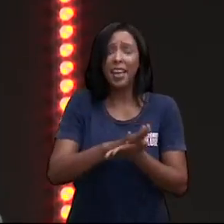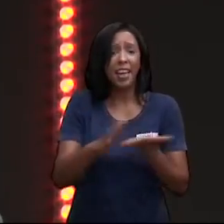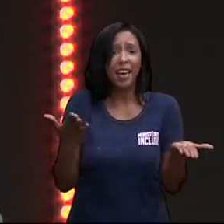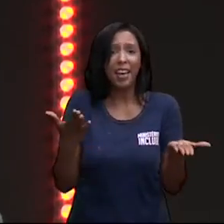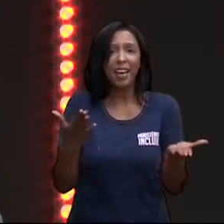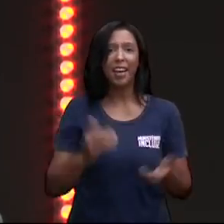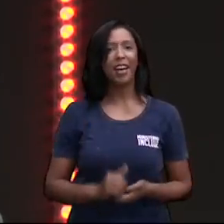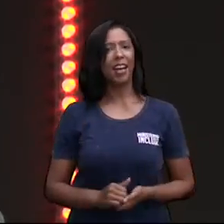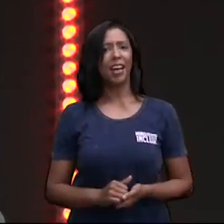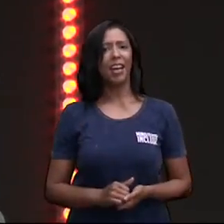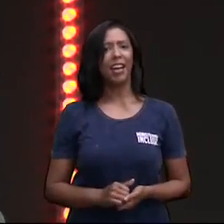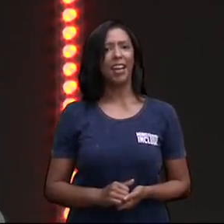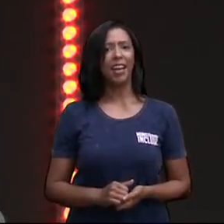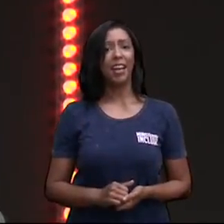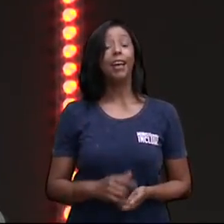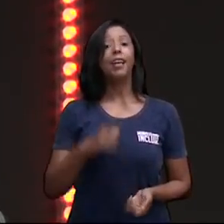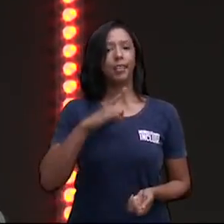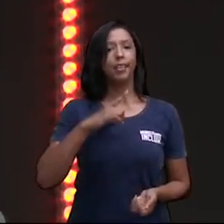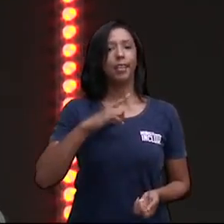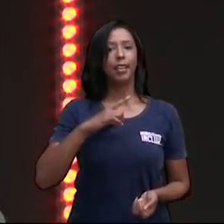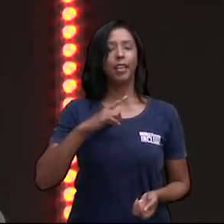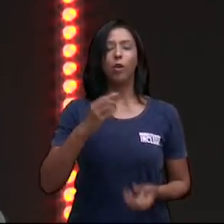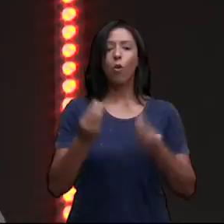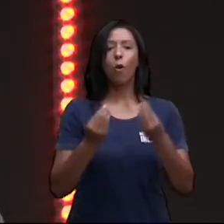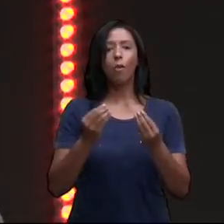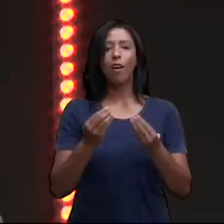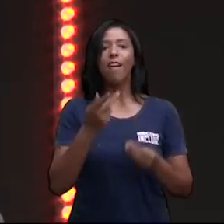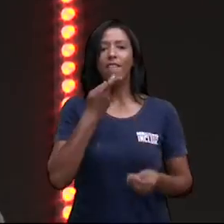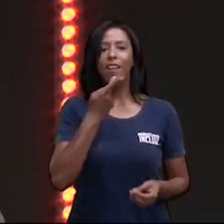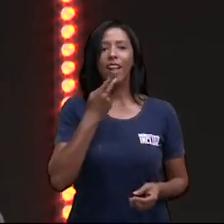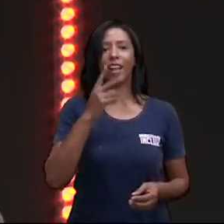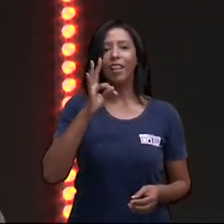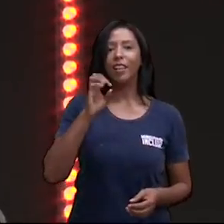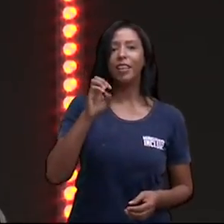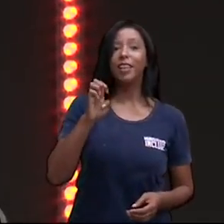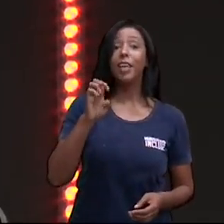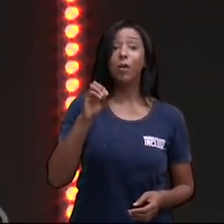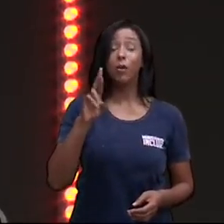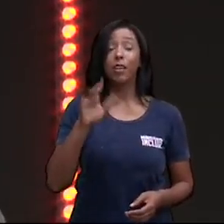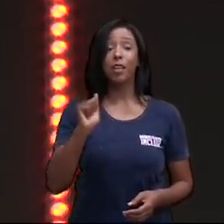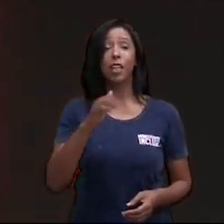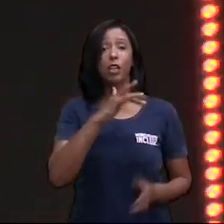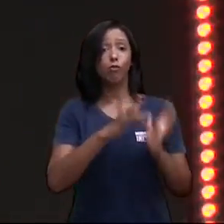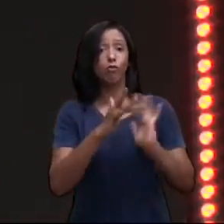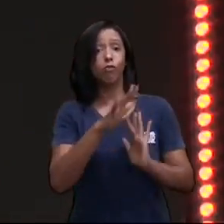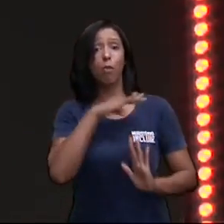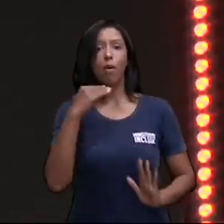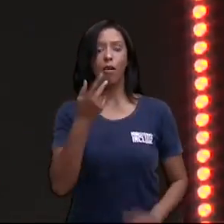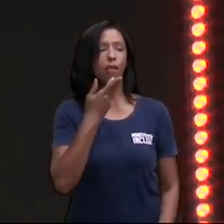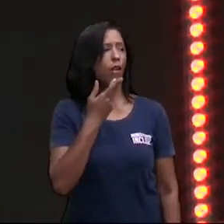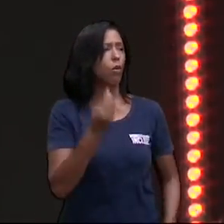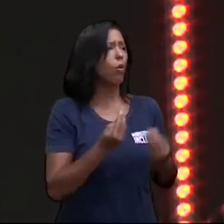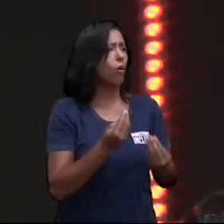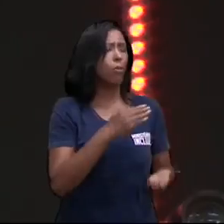eu vou viu uso da teoria da morte de Deus como por exemplo Unity que afirmou Deus morreu como